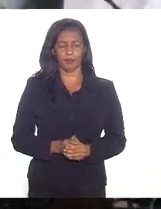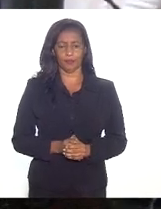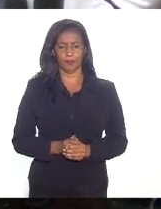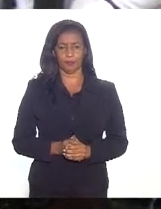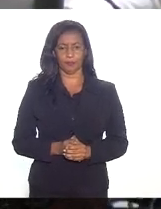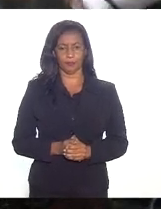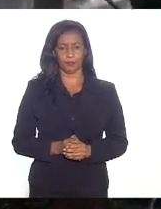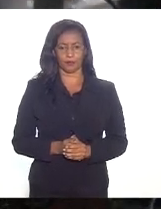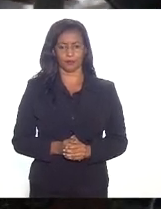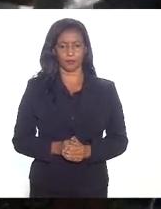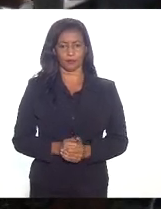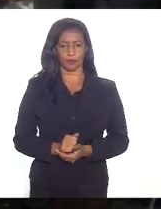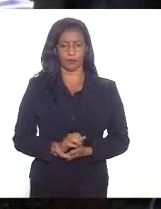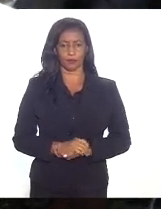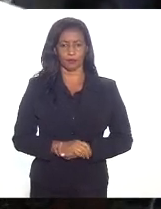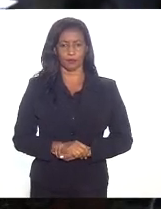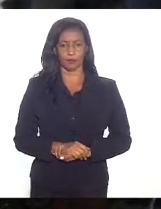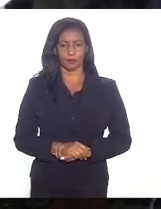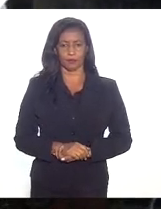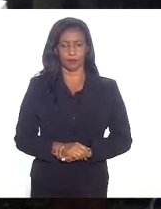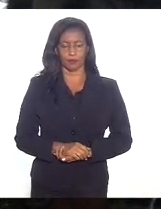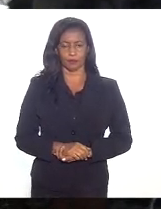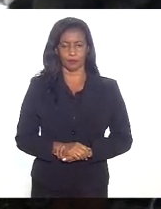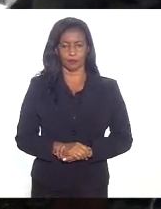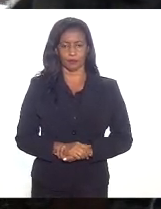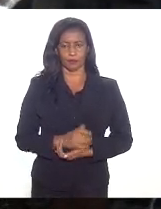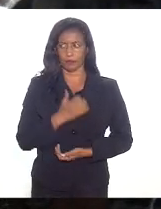Pela Comissão de Orçamento.